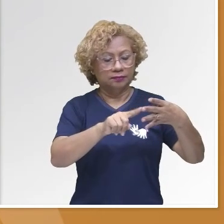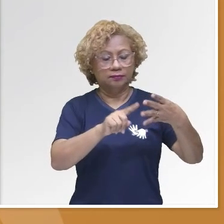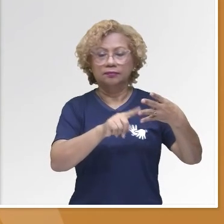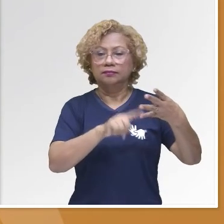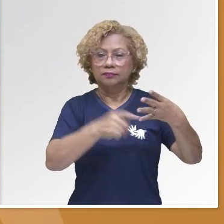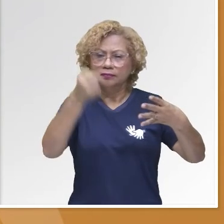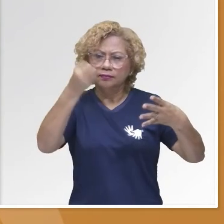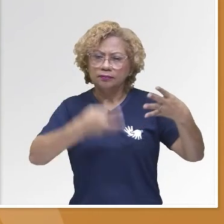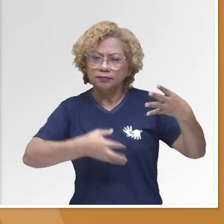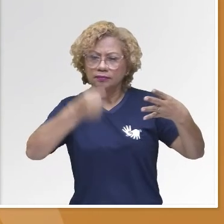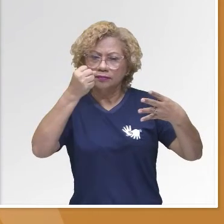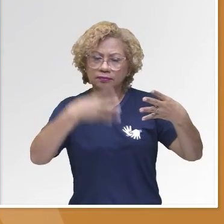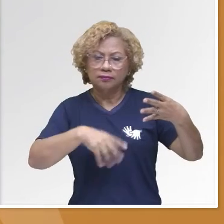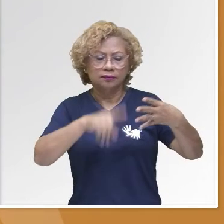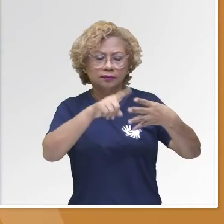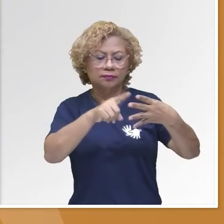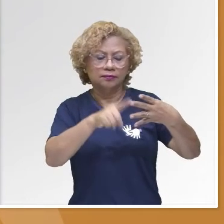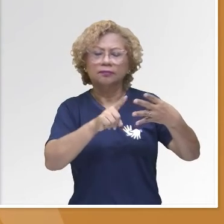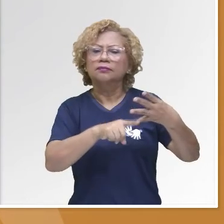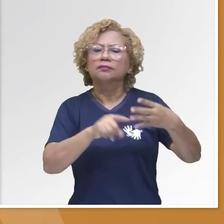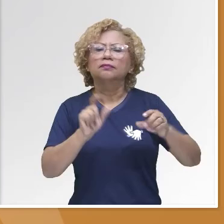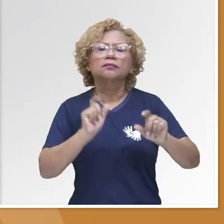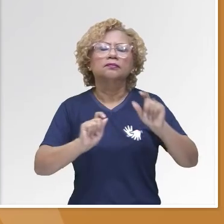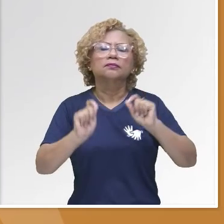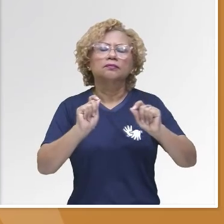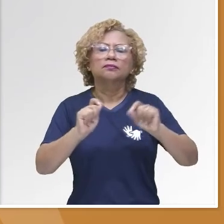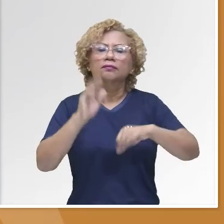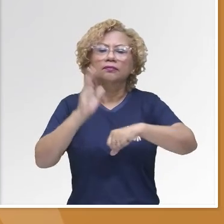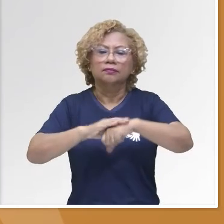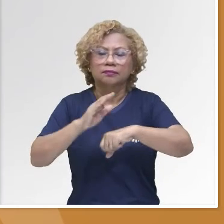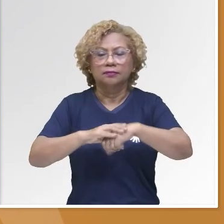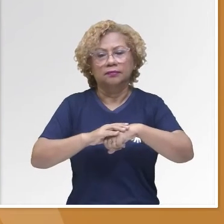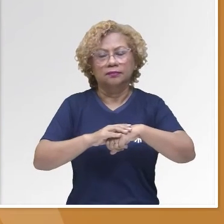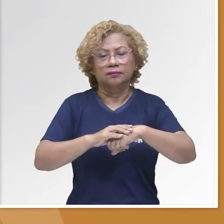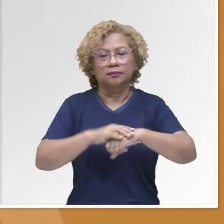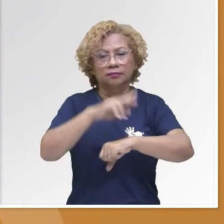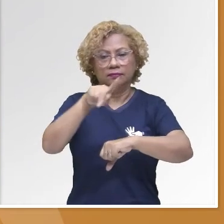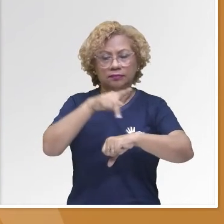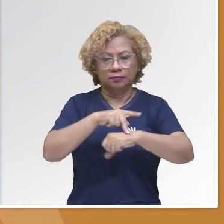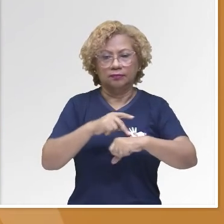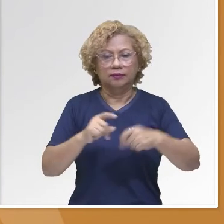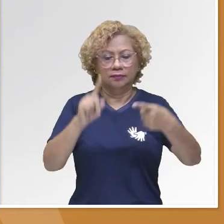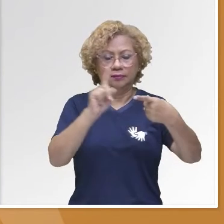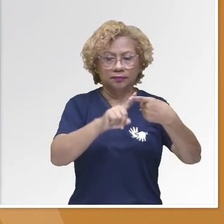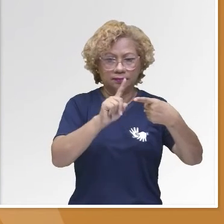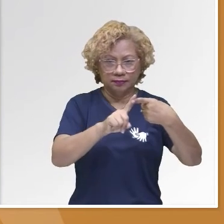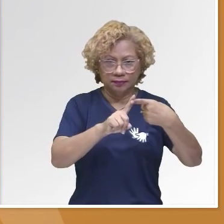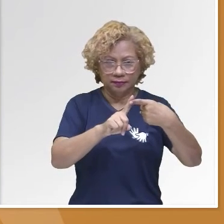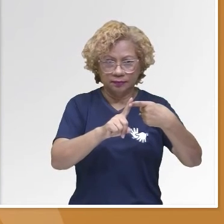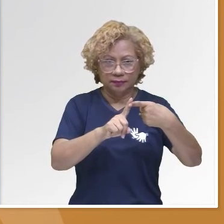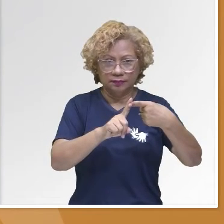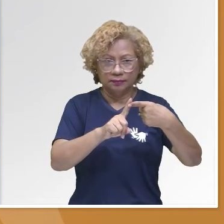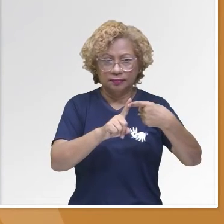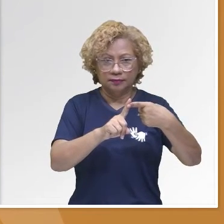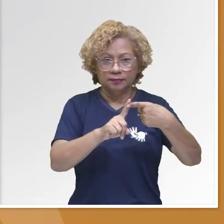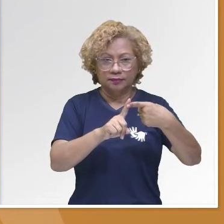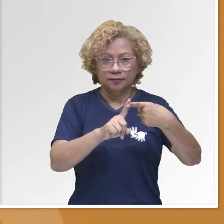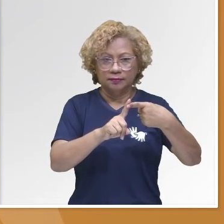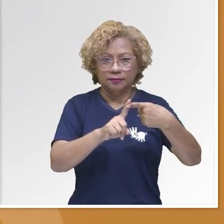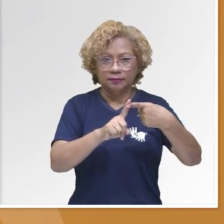estudando, qual seria o ideal para um país? A União Econômica